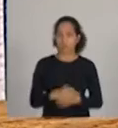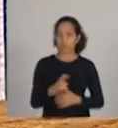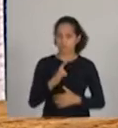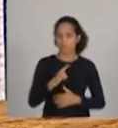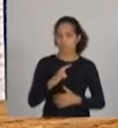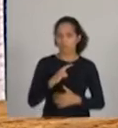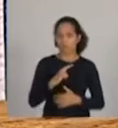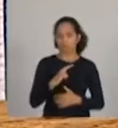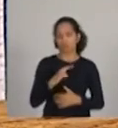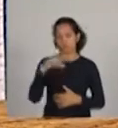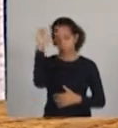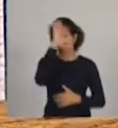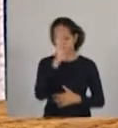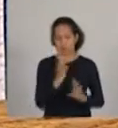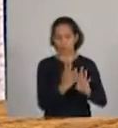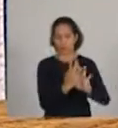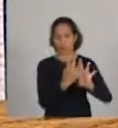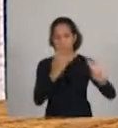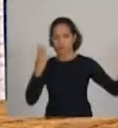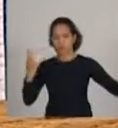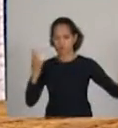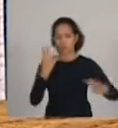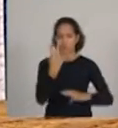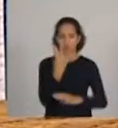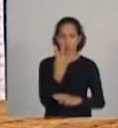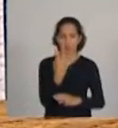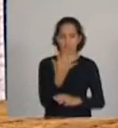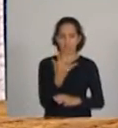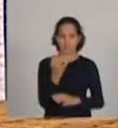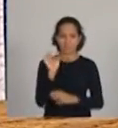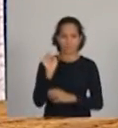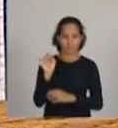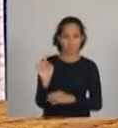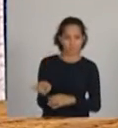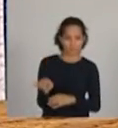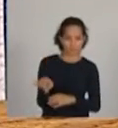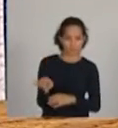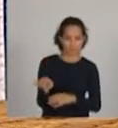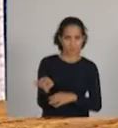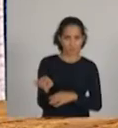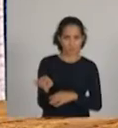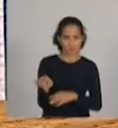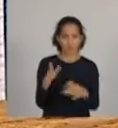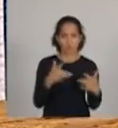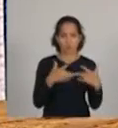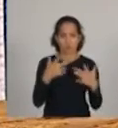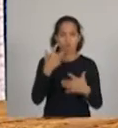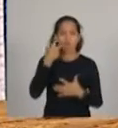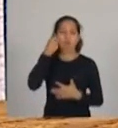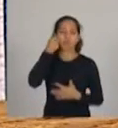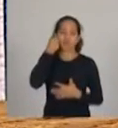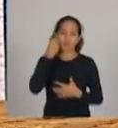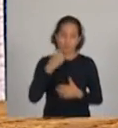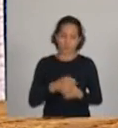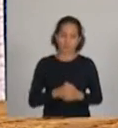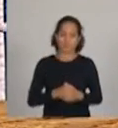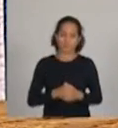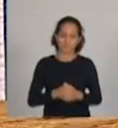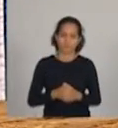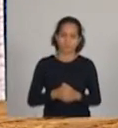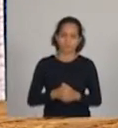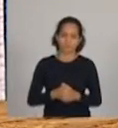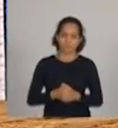existe no Brasil uma fila de 46 mil pretendentes à adoção. E